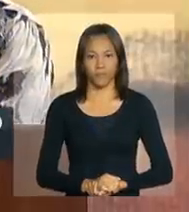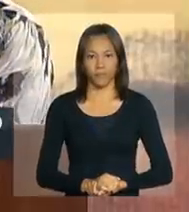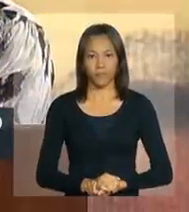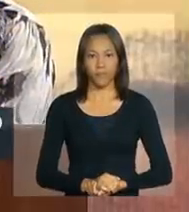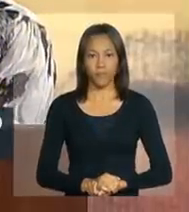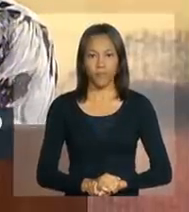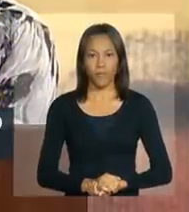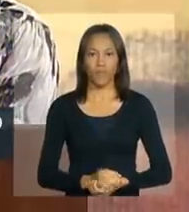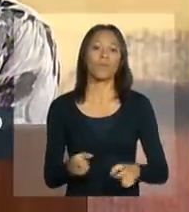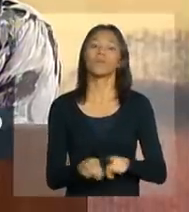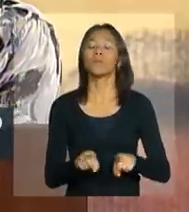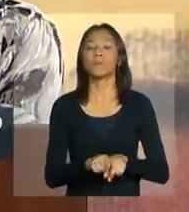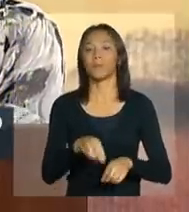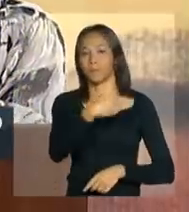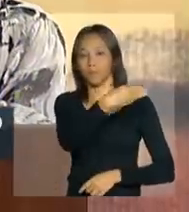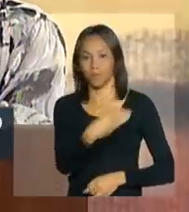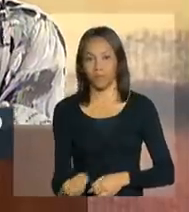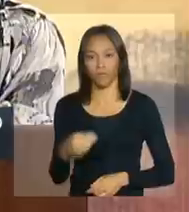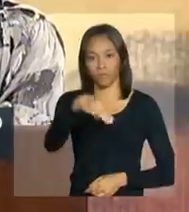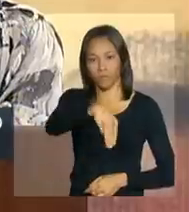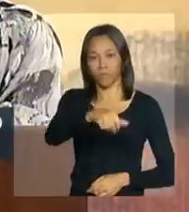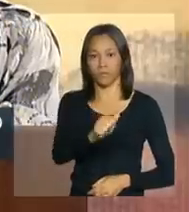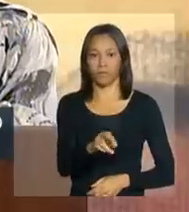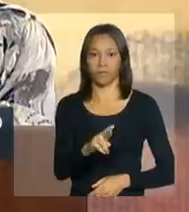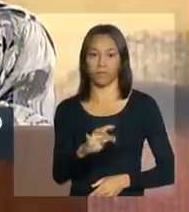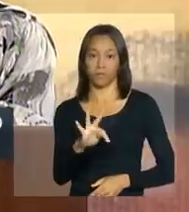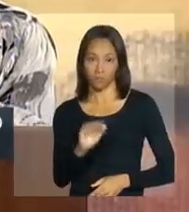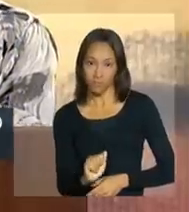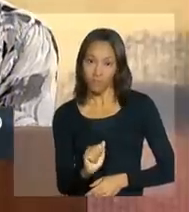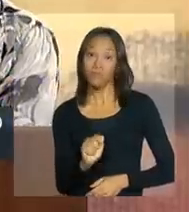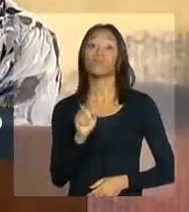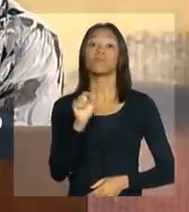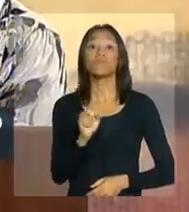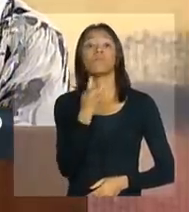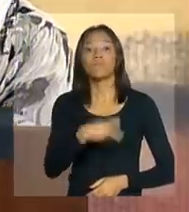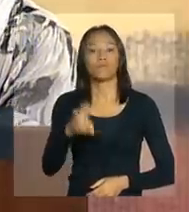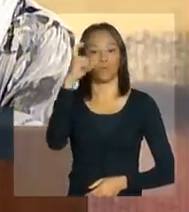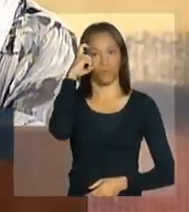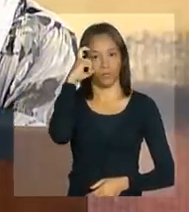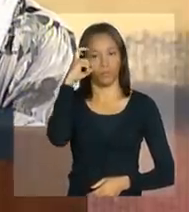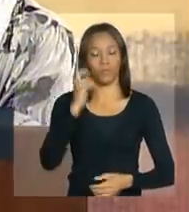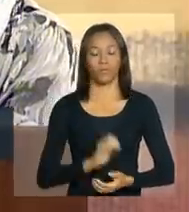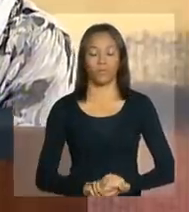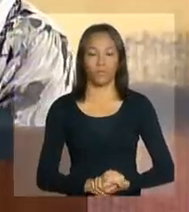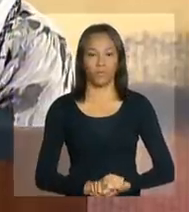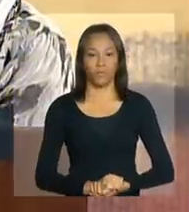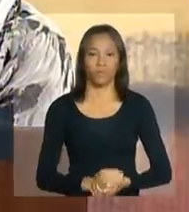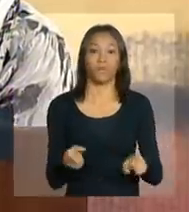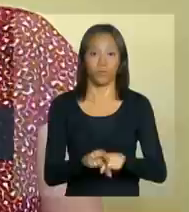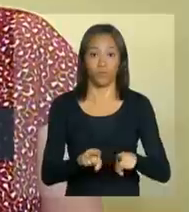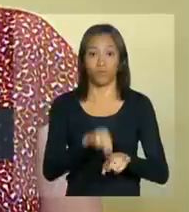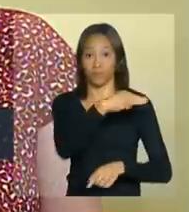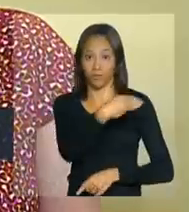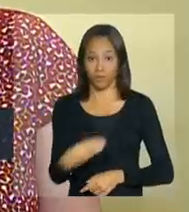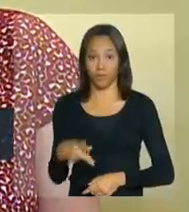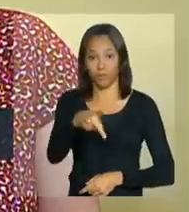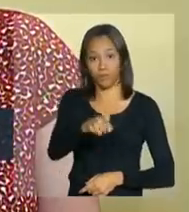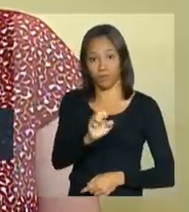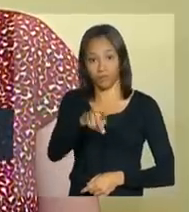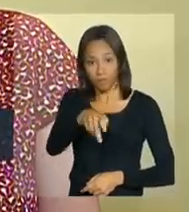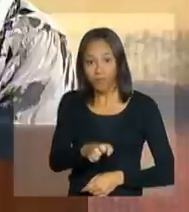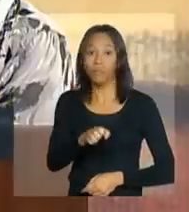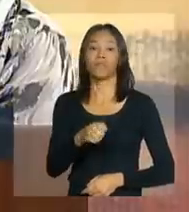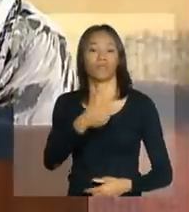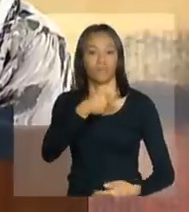Social ministra Marta supli da cultura Ministro Pepe varga do